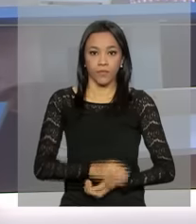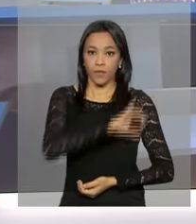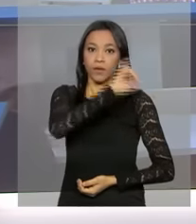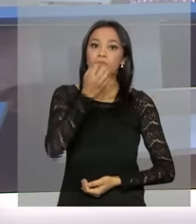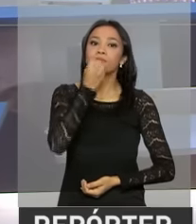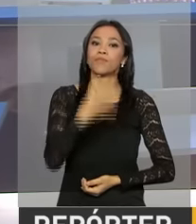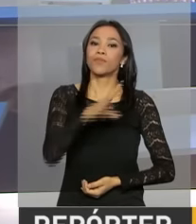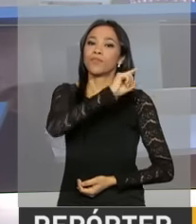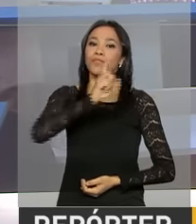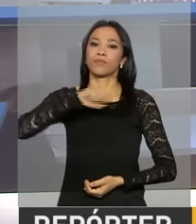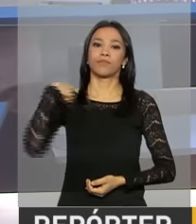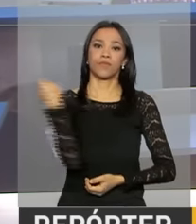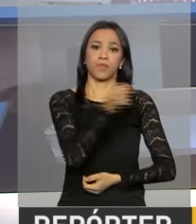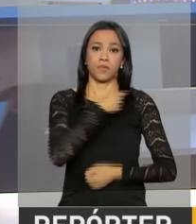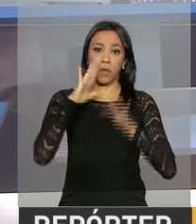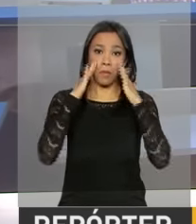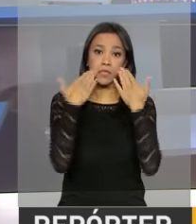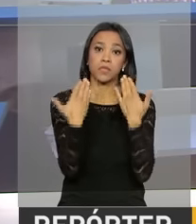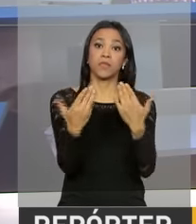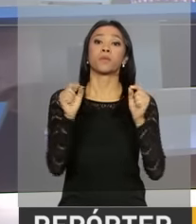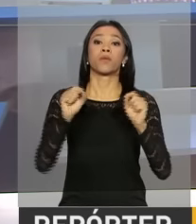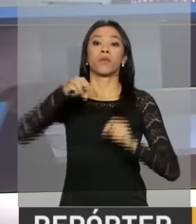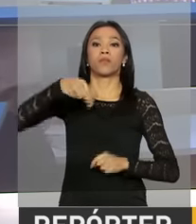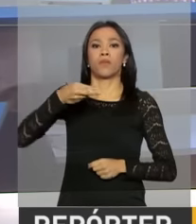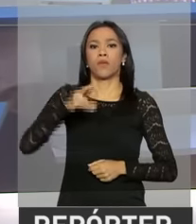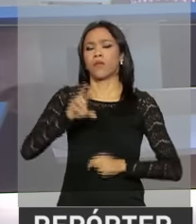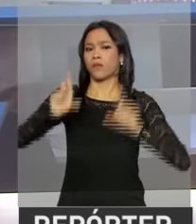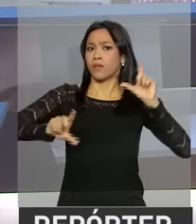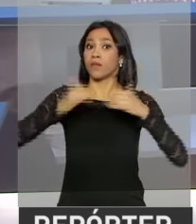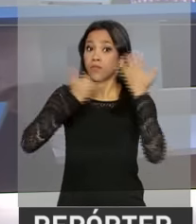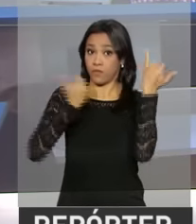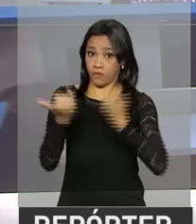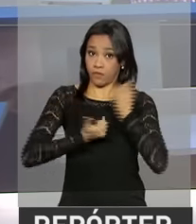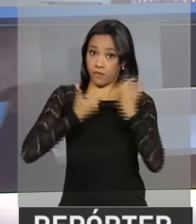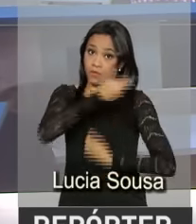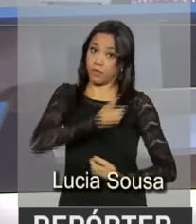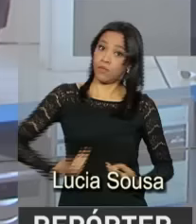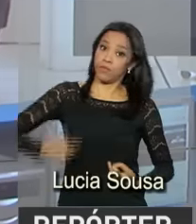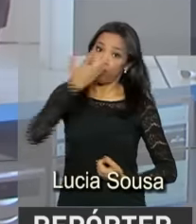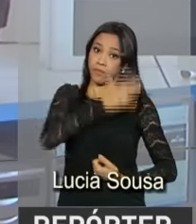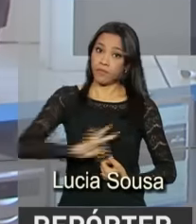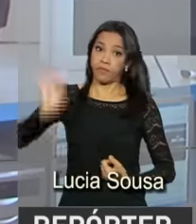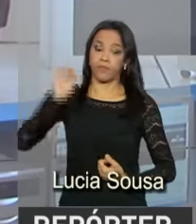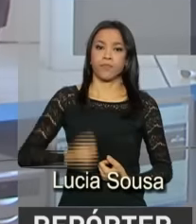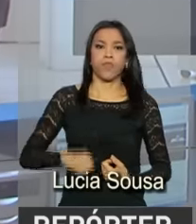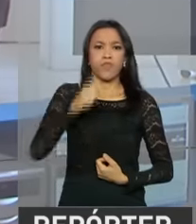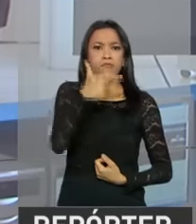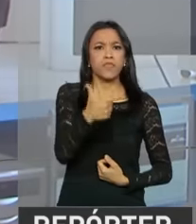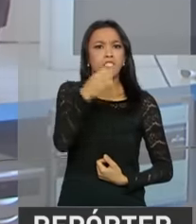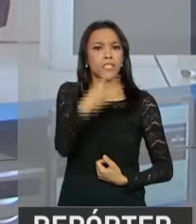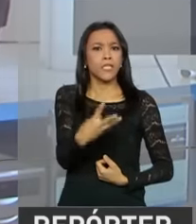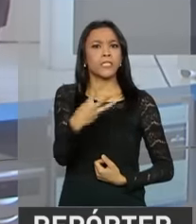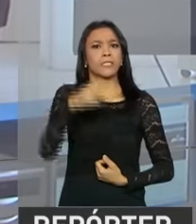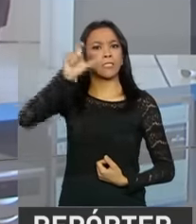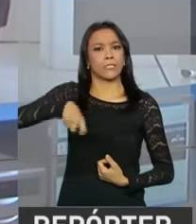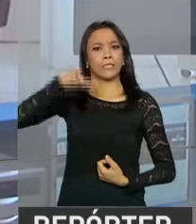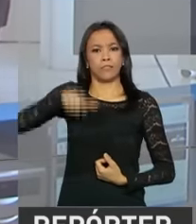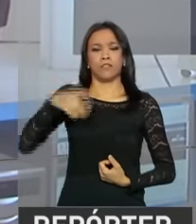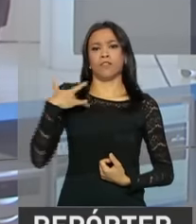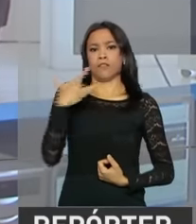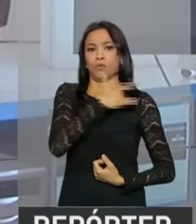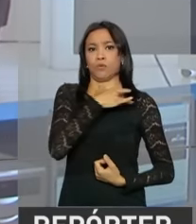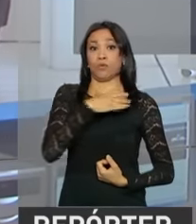Olá, bom dia. Estamos de volta com o repórter NBR e as notícias do governo federal. 23 planos de saúde vão